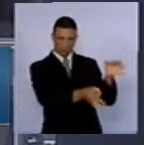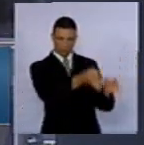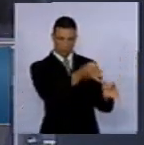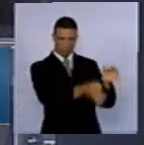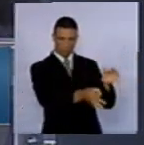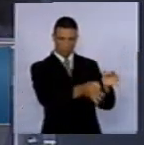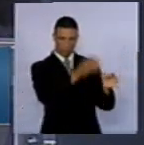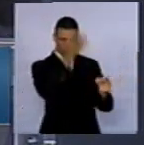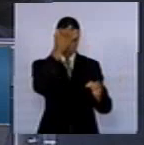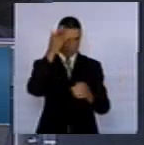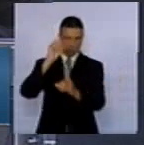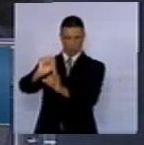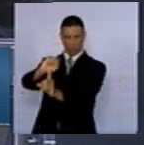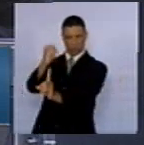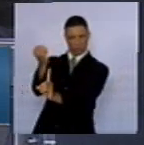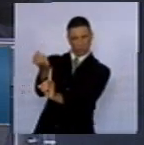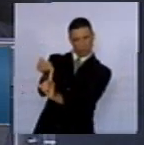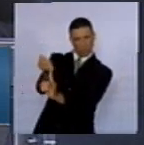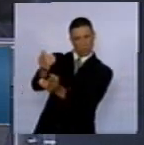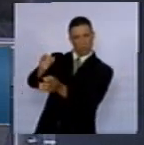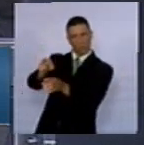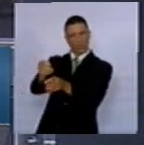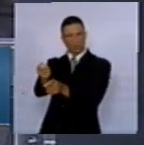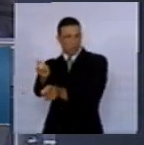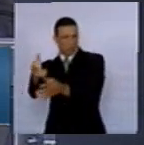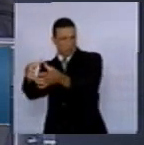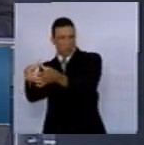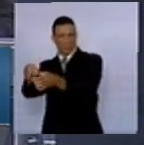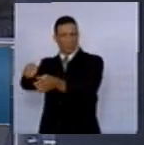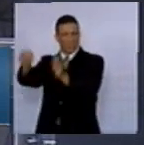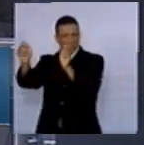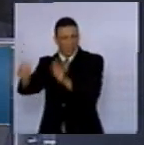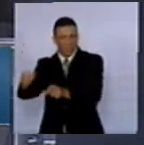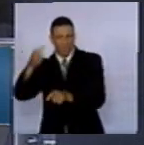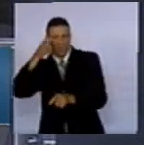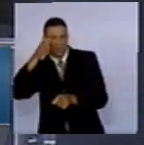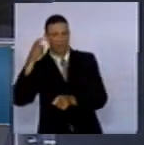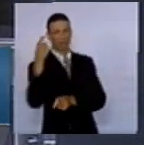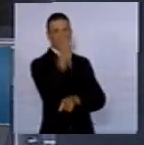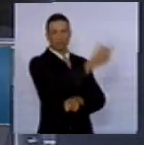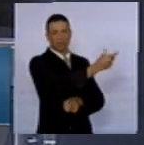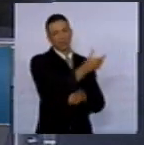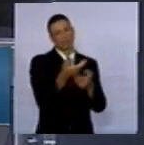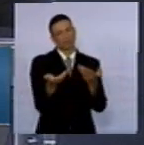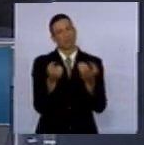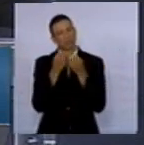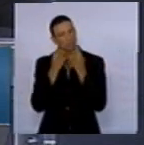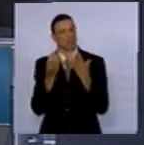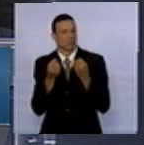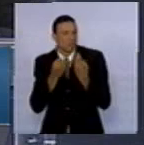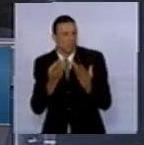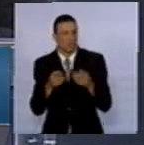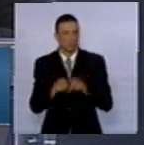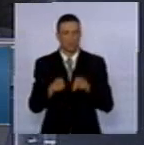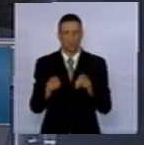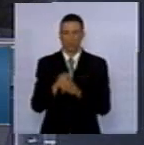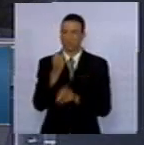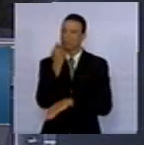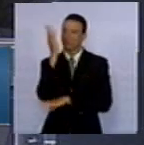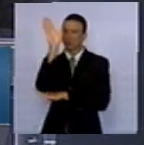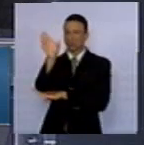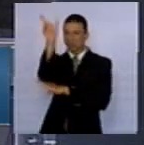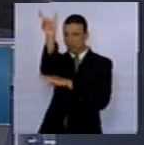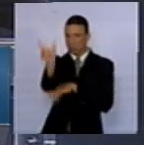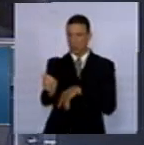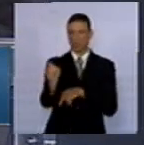parcela da sociedade brasileira pelo menos Boa tarde Doutor Antônio Carlos Fonseca